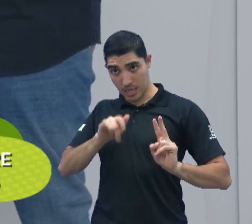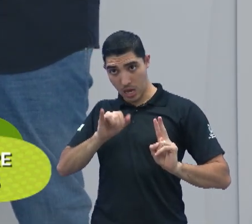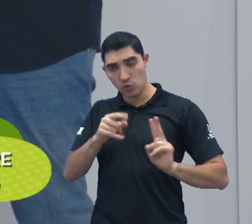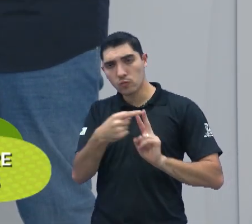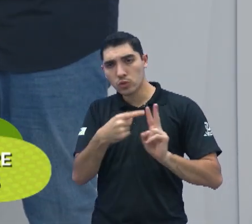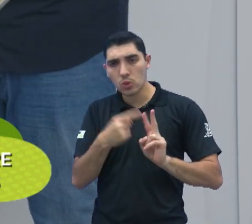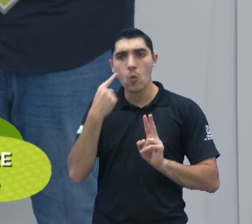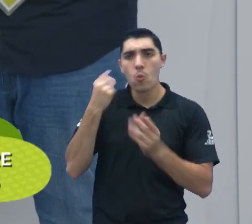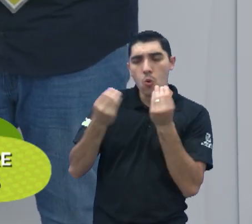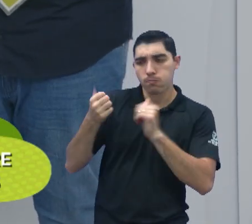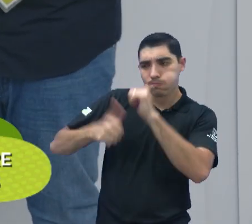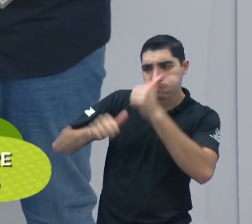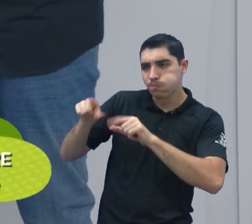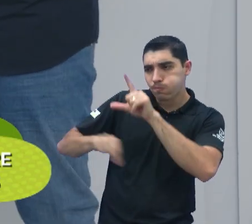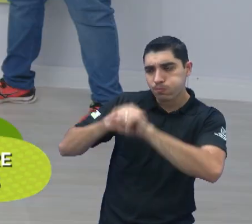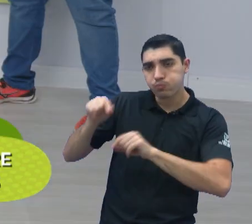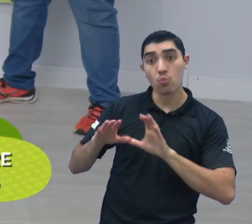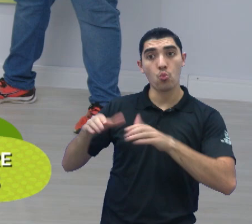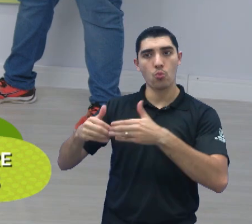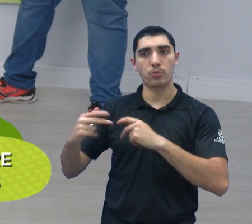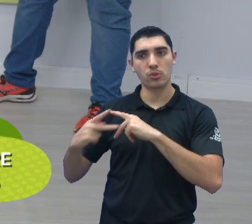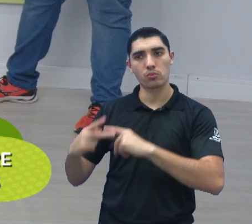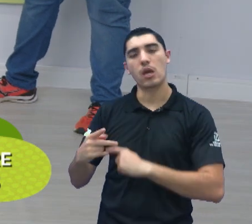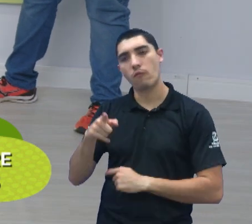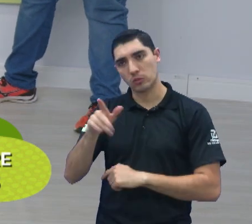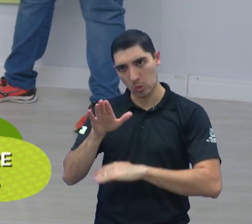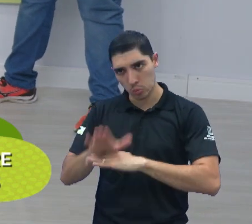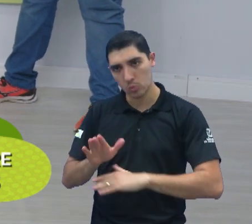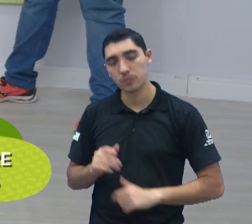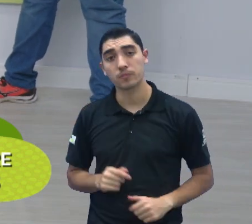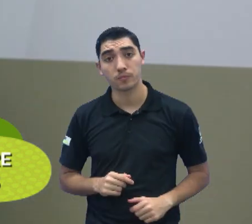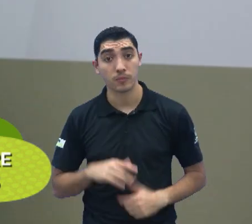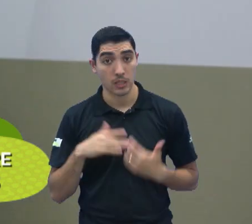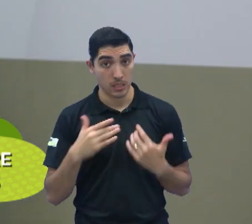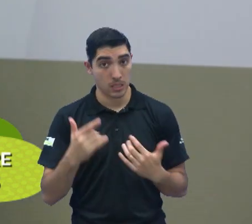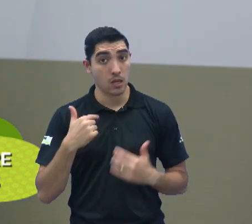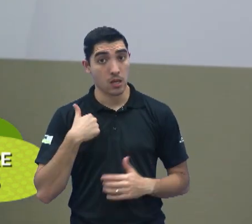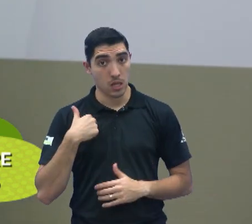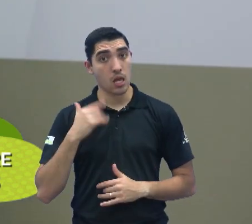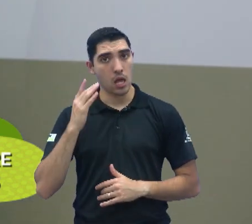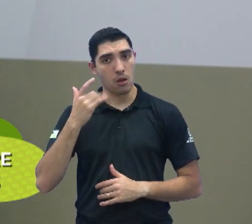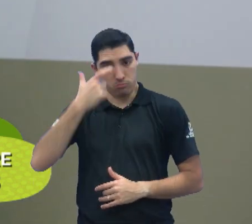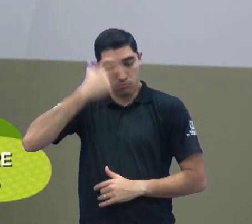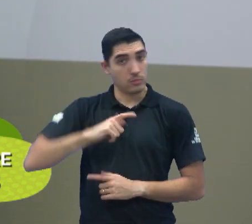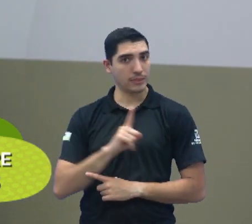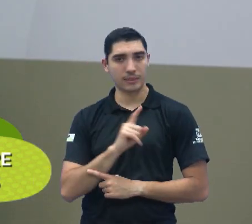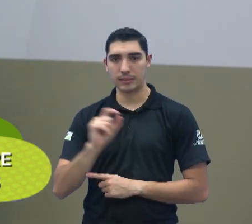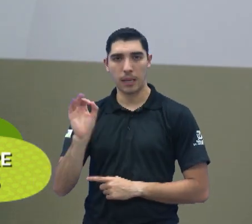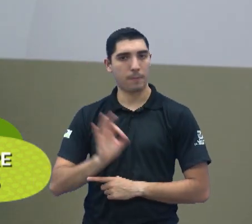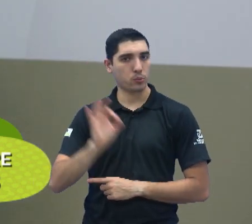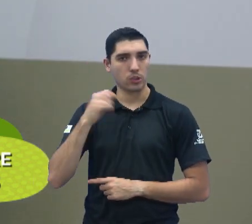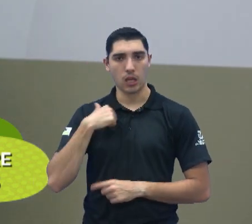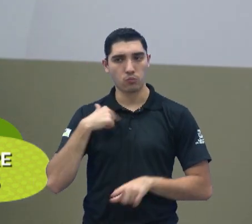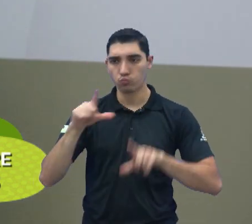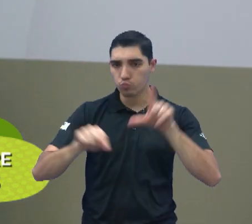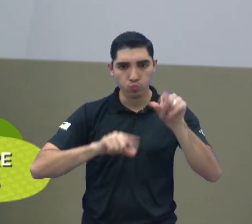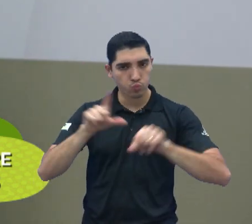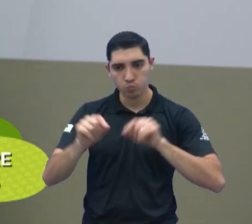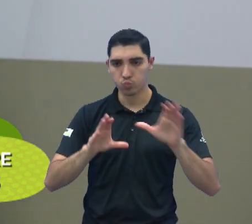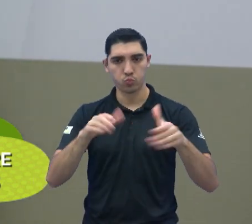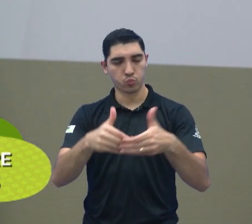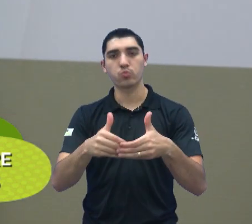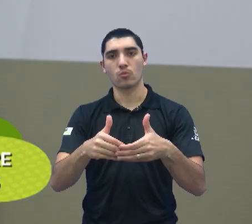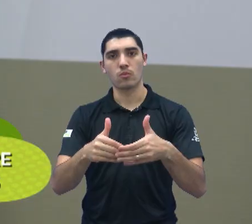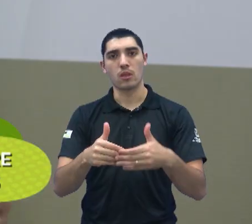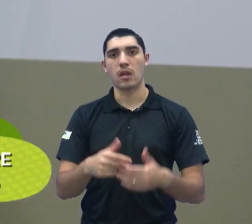que você tem nas mãos agora? Eu tive uma participação de 100% na montagem do elenco. Não teve um jogador que